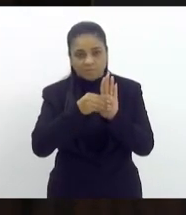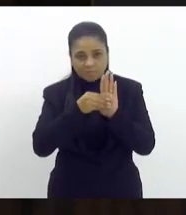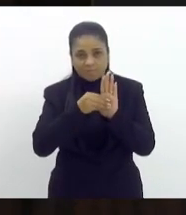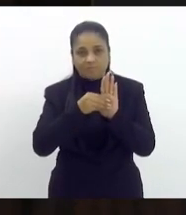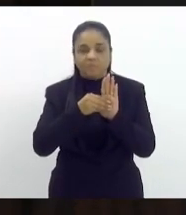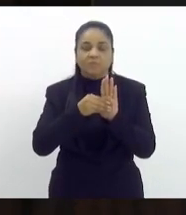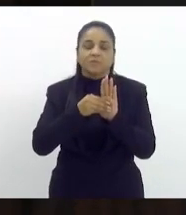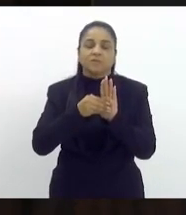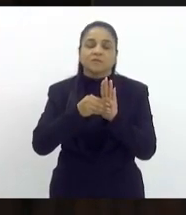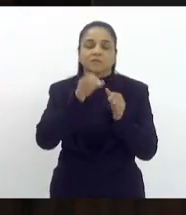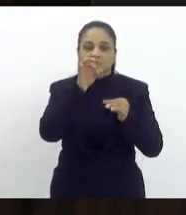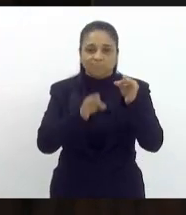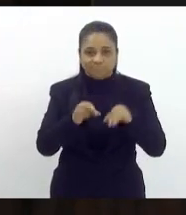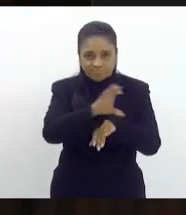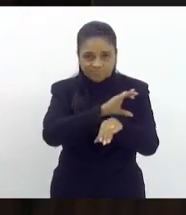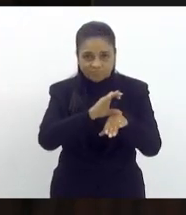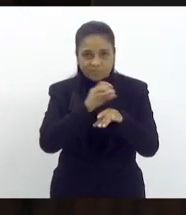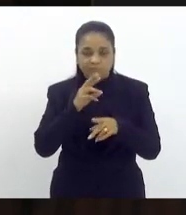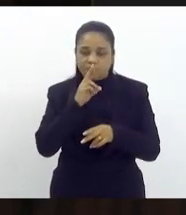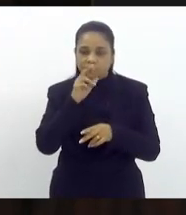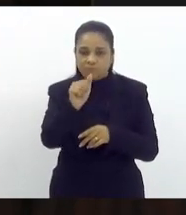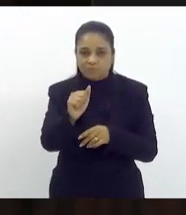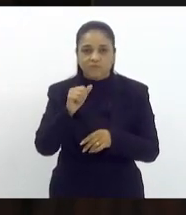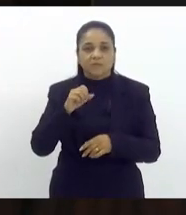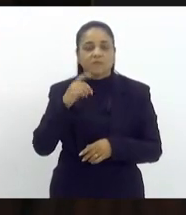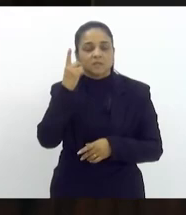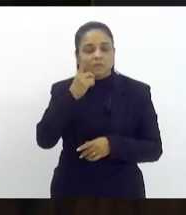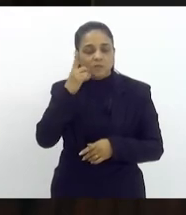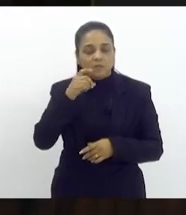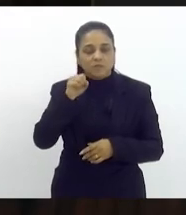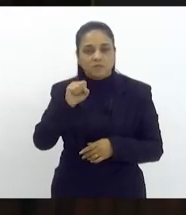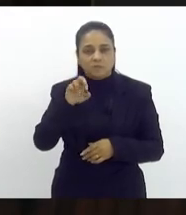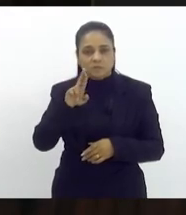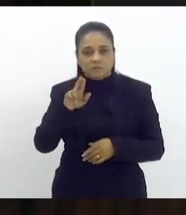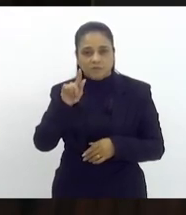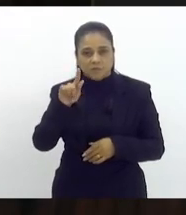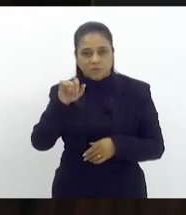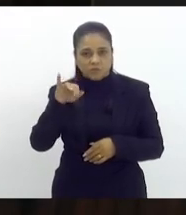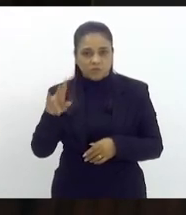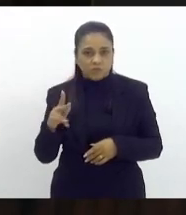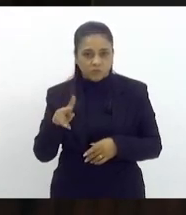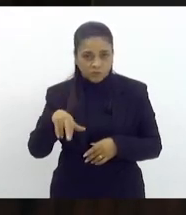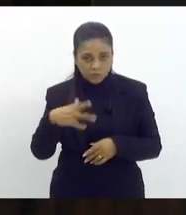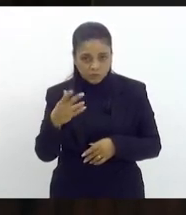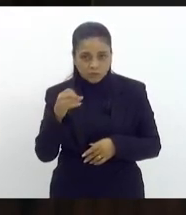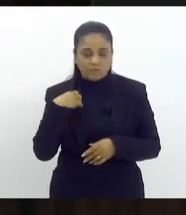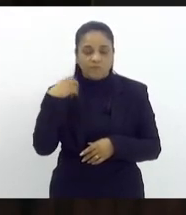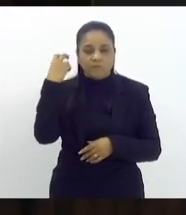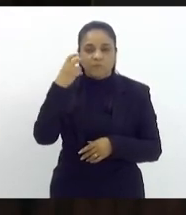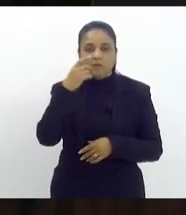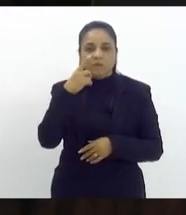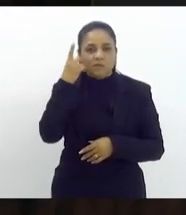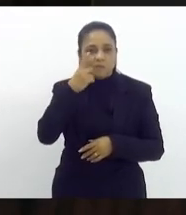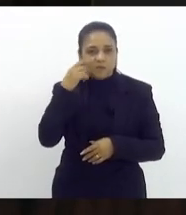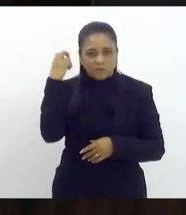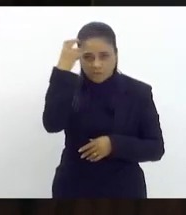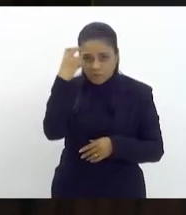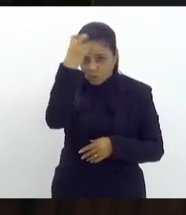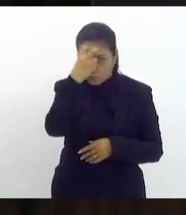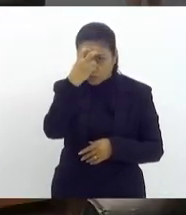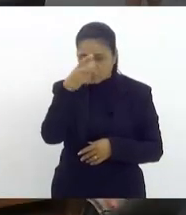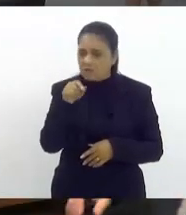Deputado Rodrigo Amorim Deputado Dr Serginho deputada Verônica que é